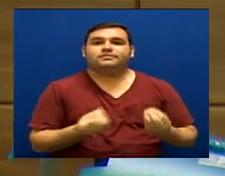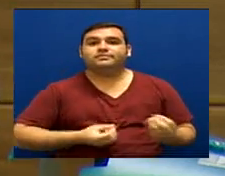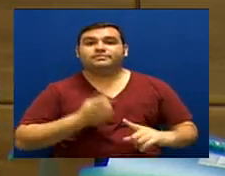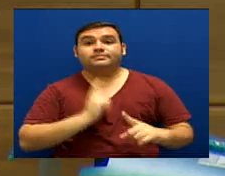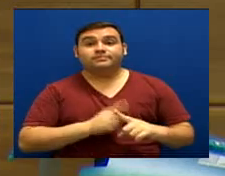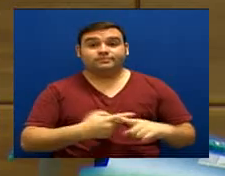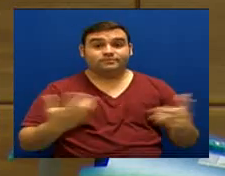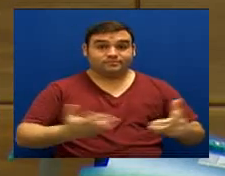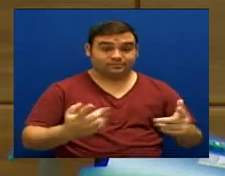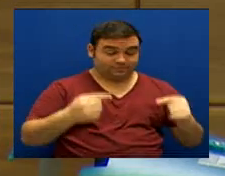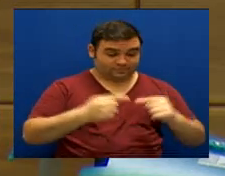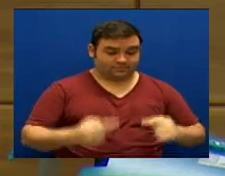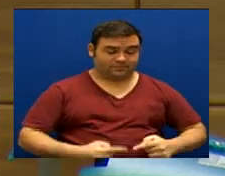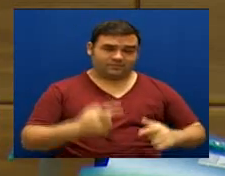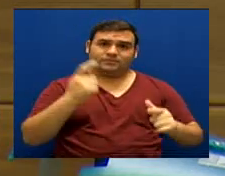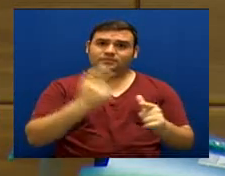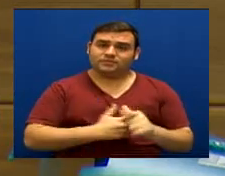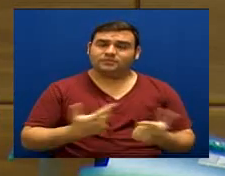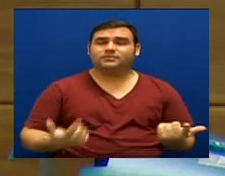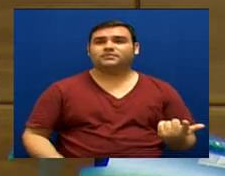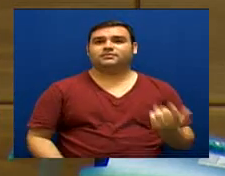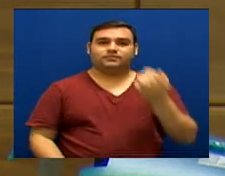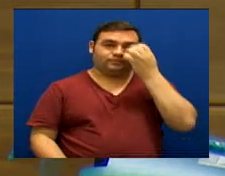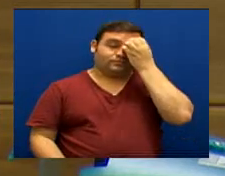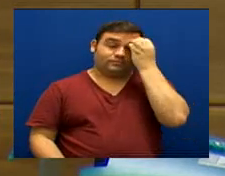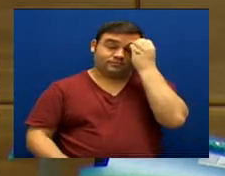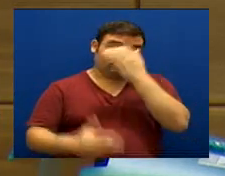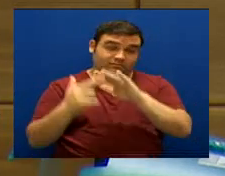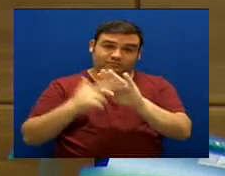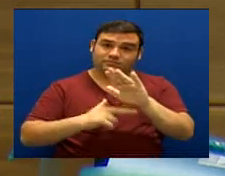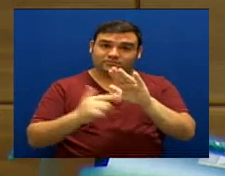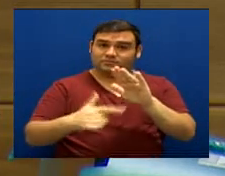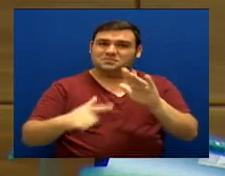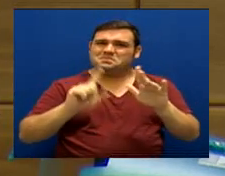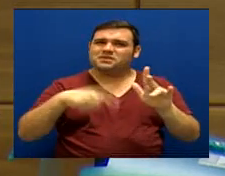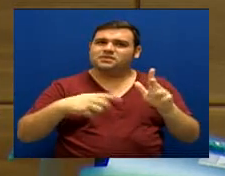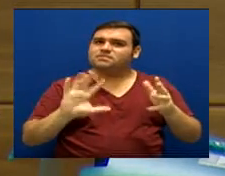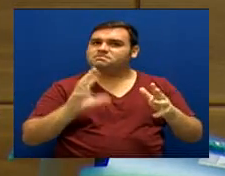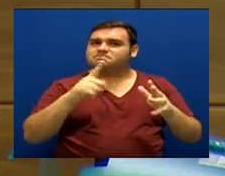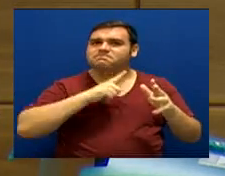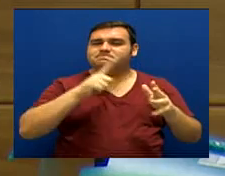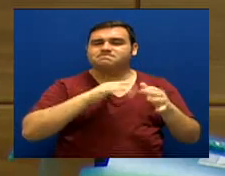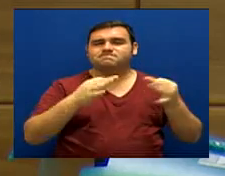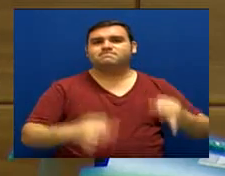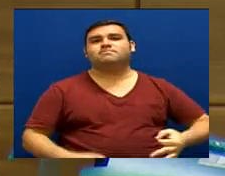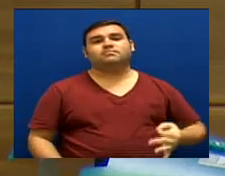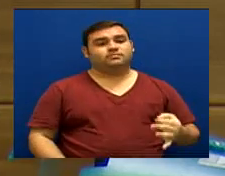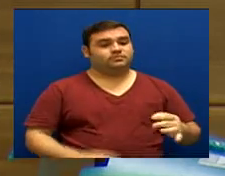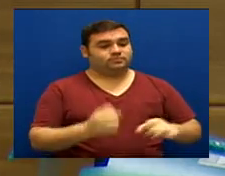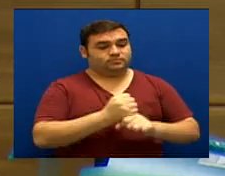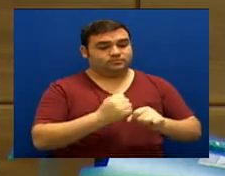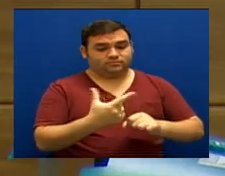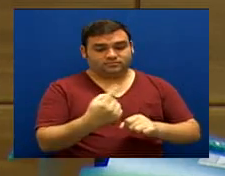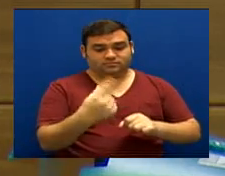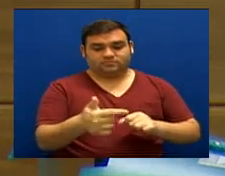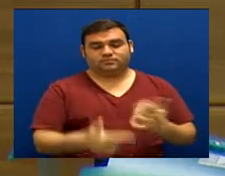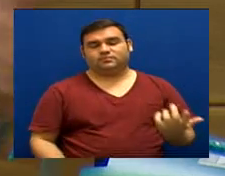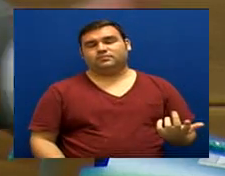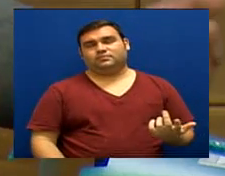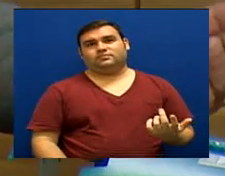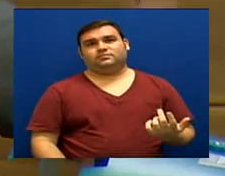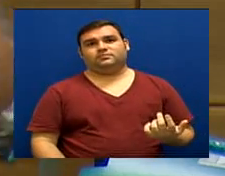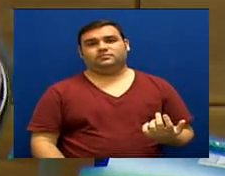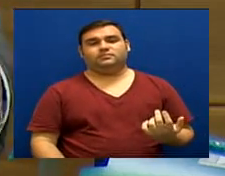naturalmente se traduz em déficits financeiros isso não é regra mas me parece ser esse o caso durante estes 2017